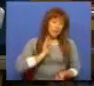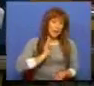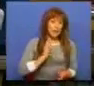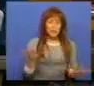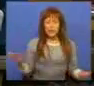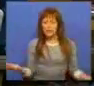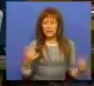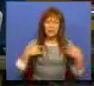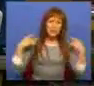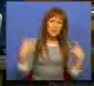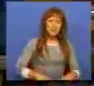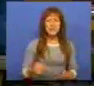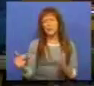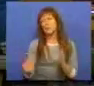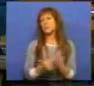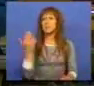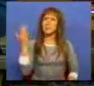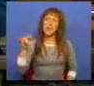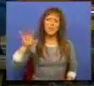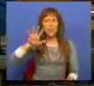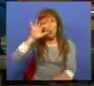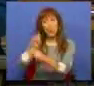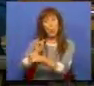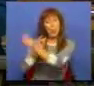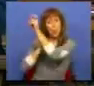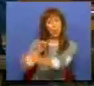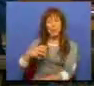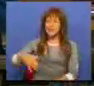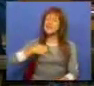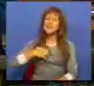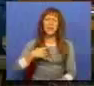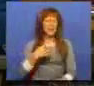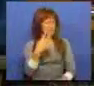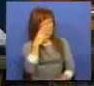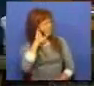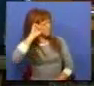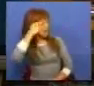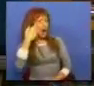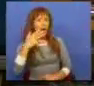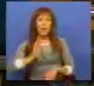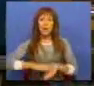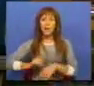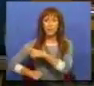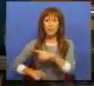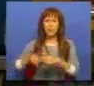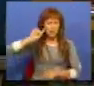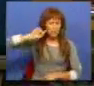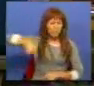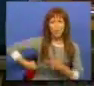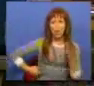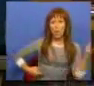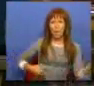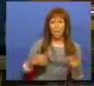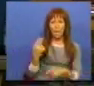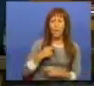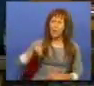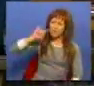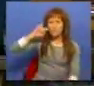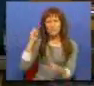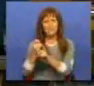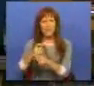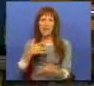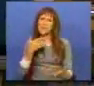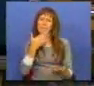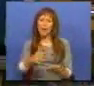assim tem que esperar que o outro cônjuge se sinta ofendido, faça essa violação e requeira o